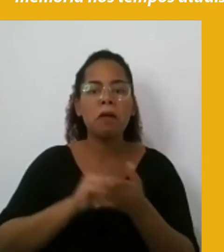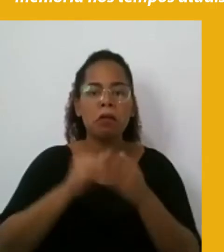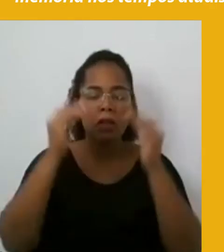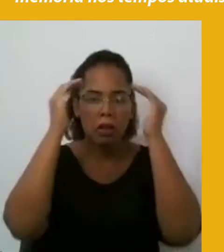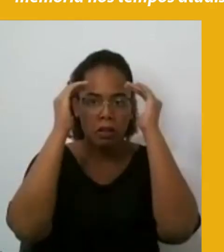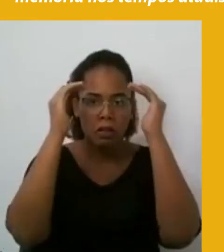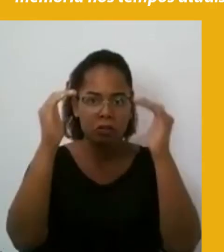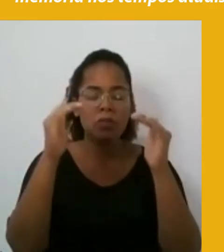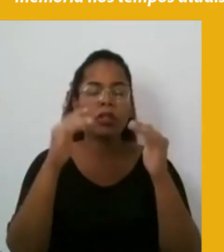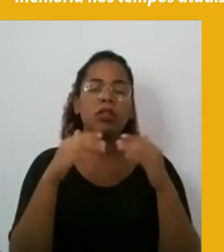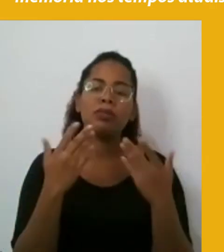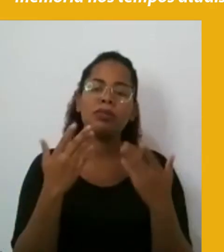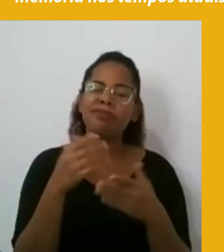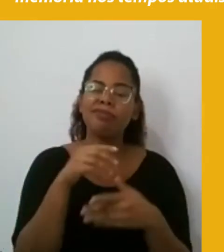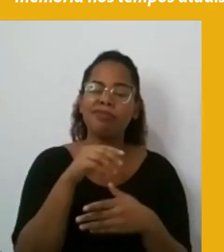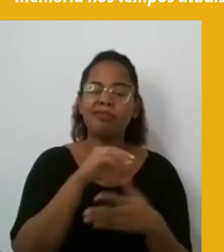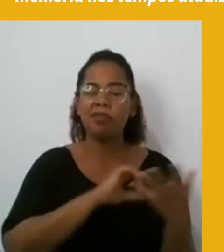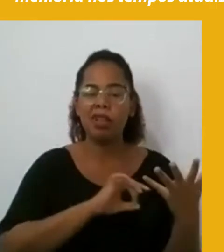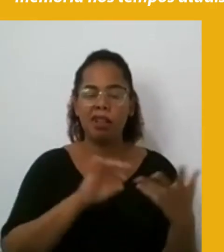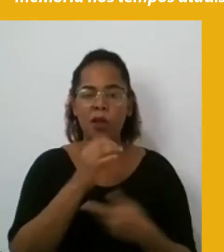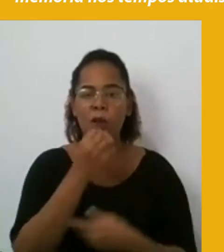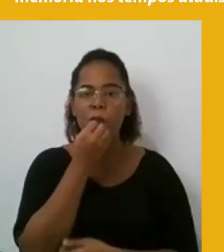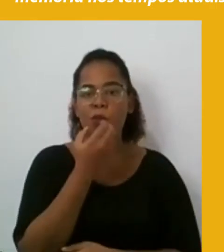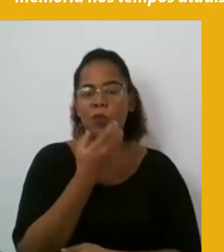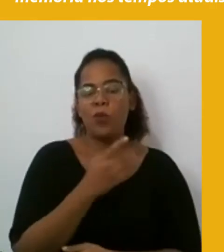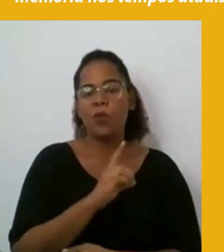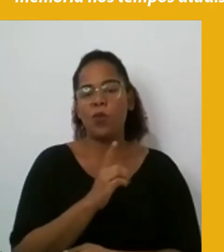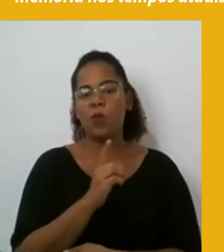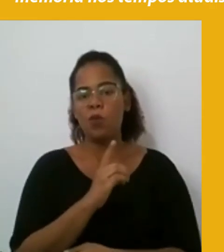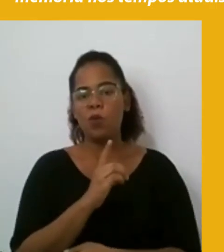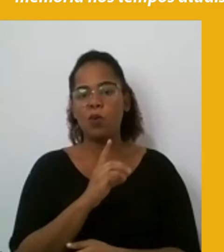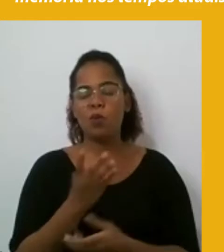em nenhum dos campos que a gente possa estar falando ou discutindo aqui.